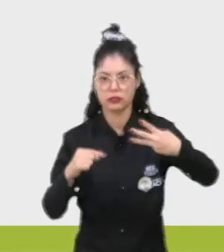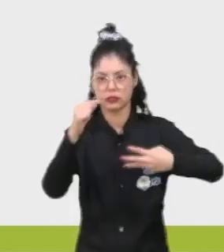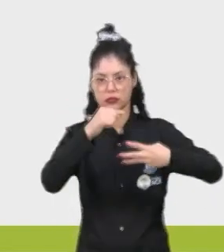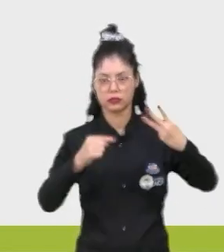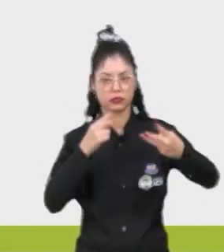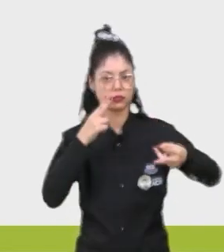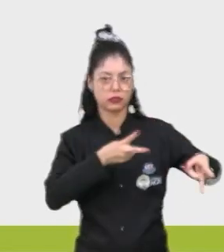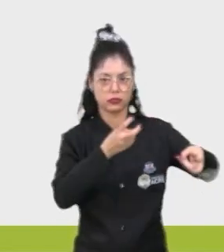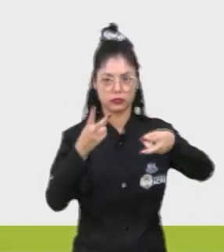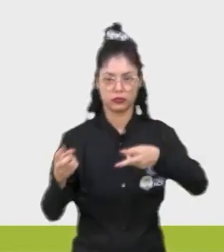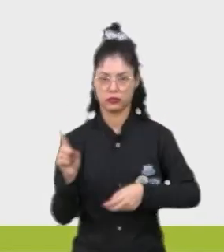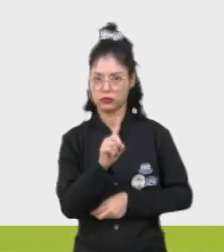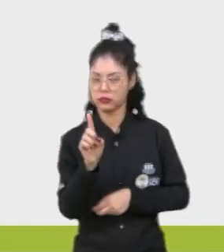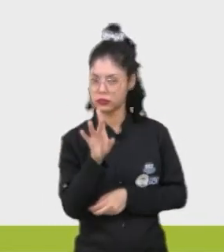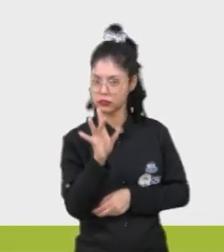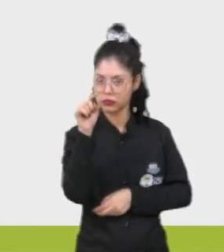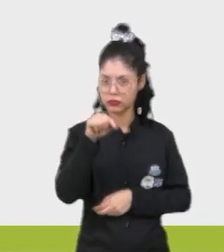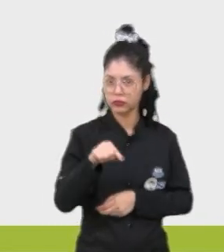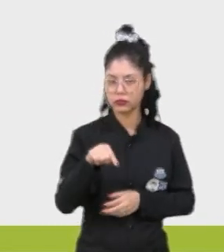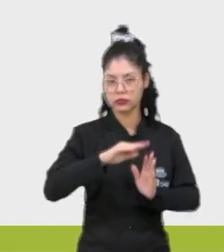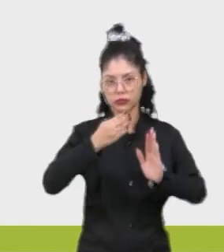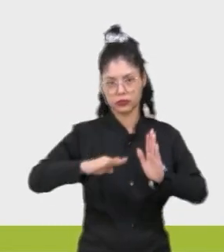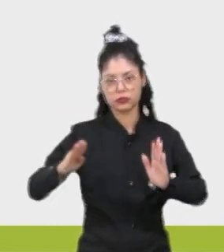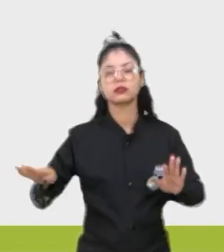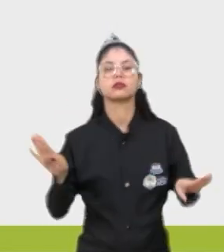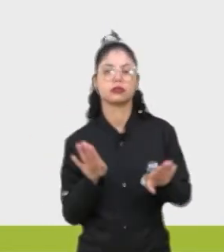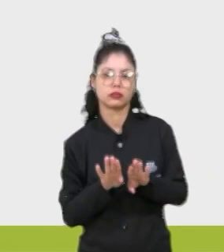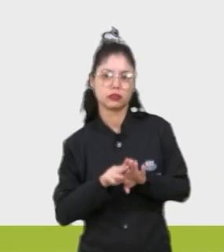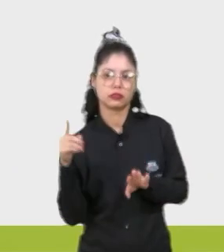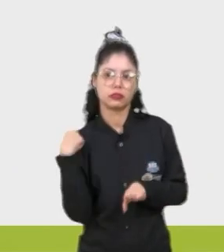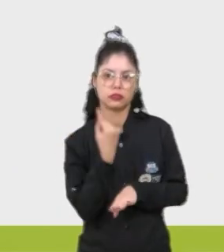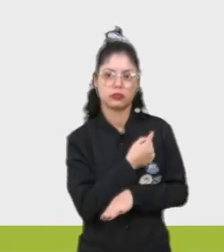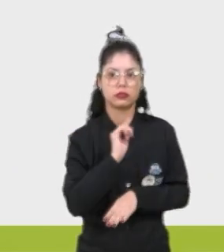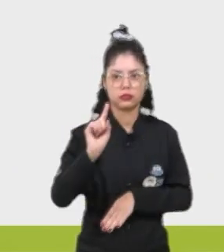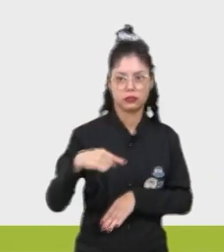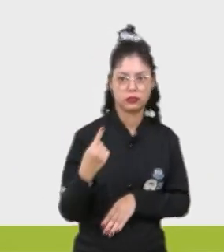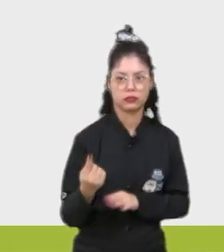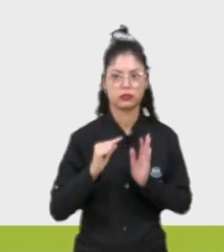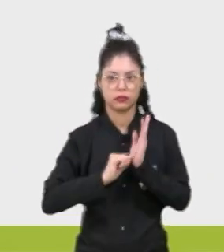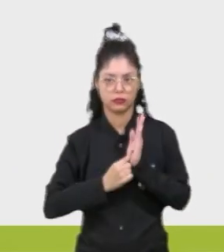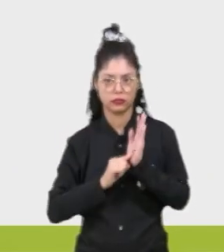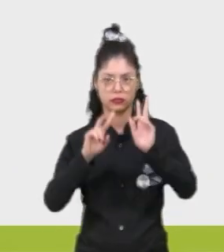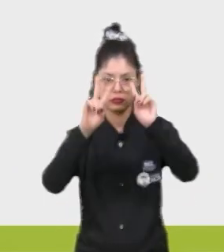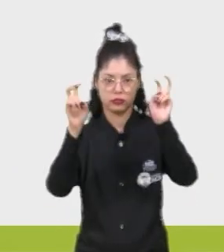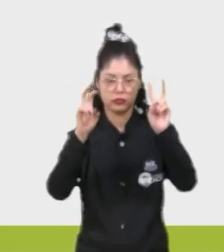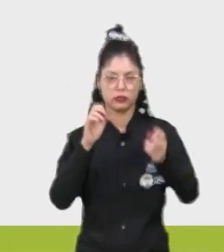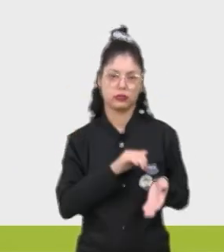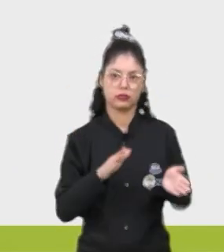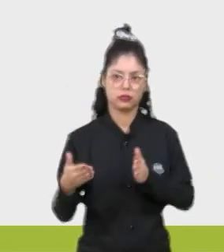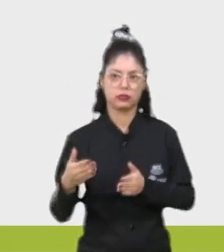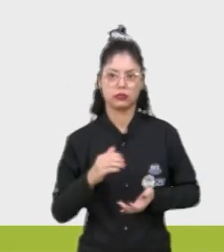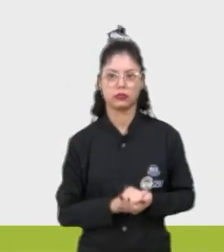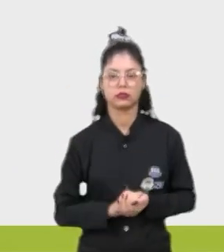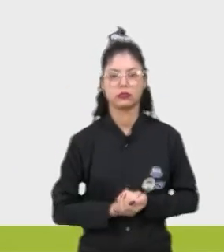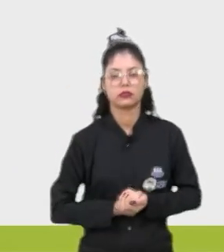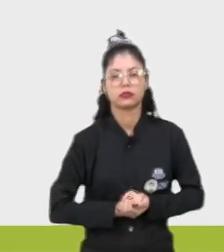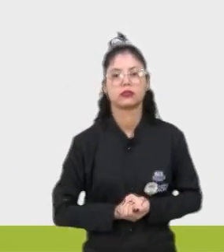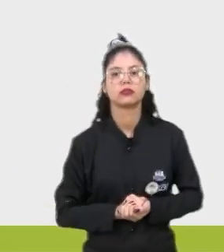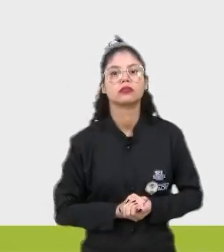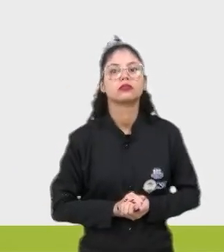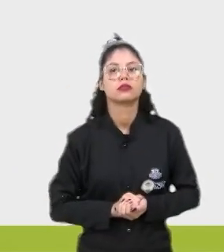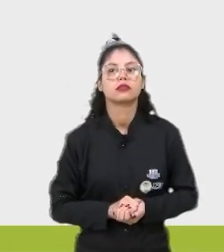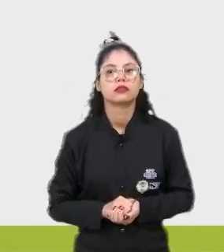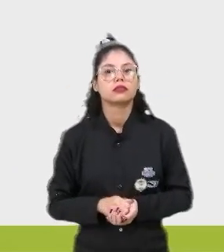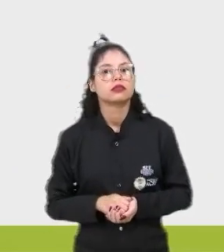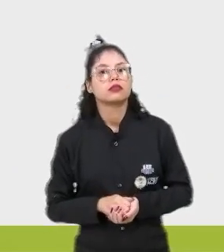vão observar isso não só aqui nas ondas, mas também no nosso próximo tópico de assunto, que será a parte de óptica, tá bom? Então a